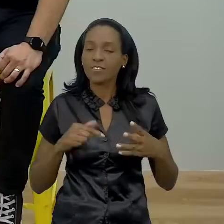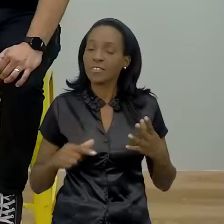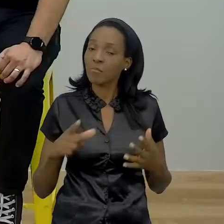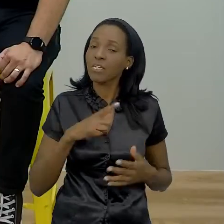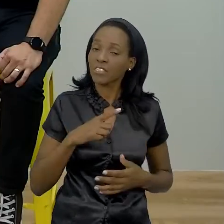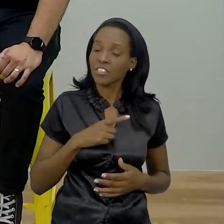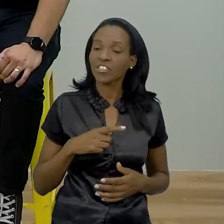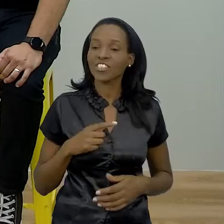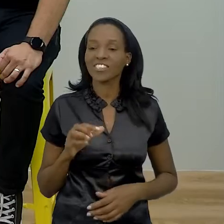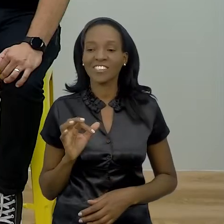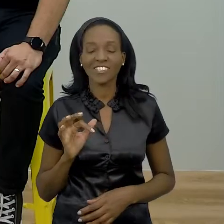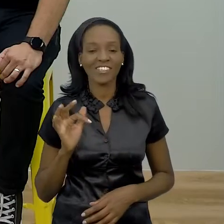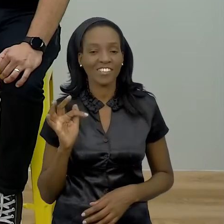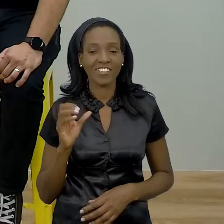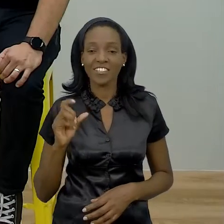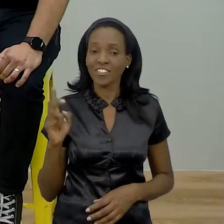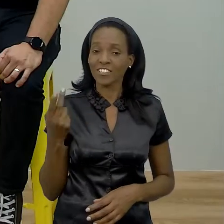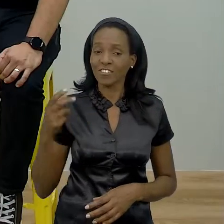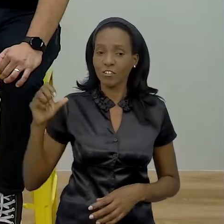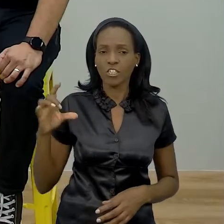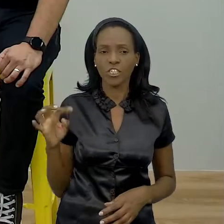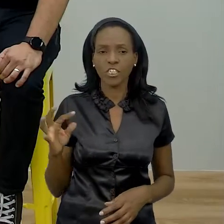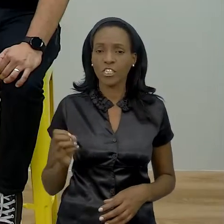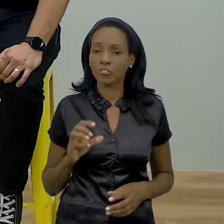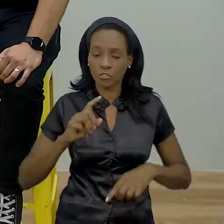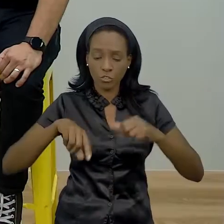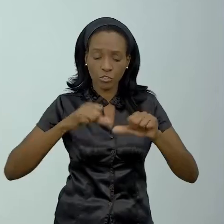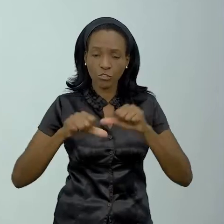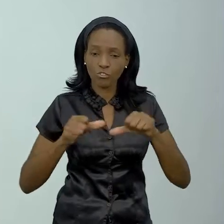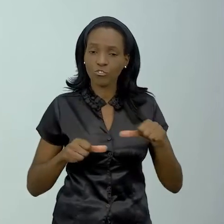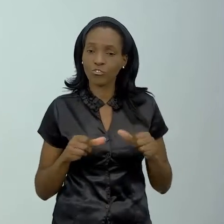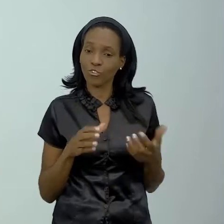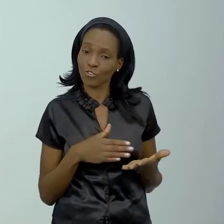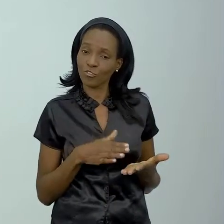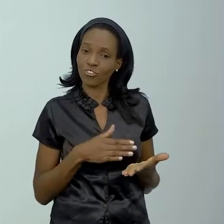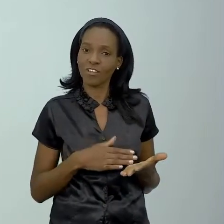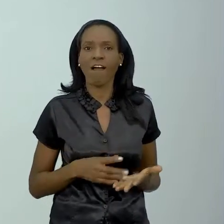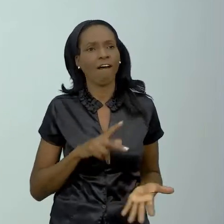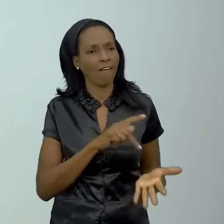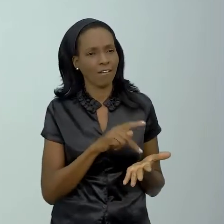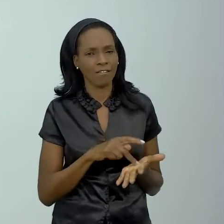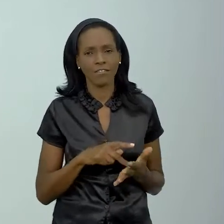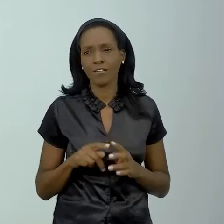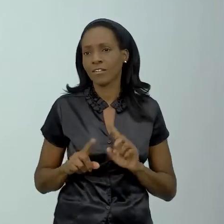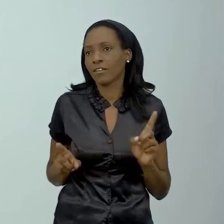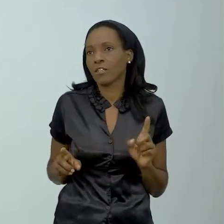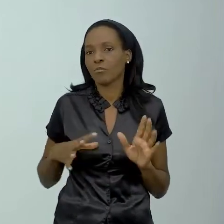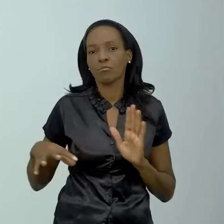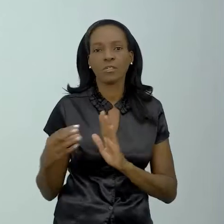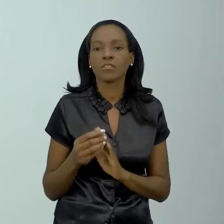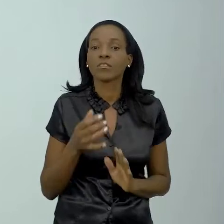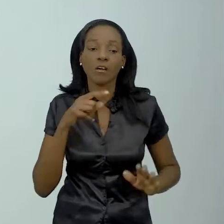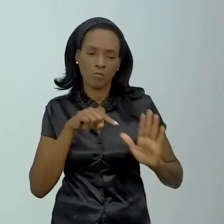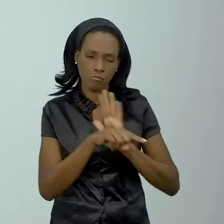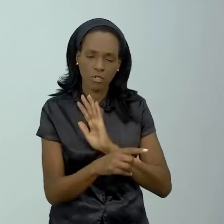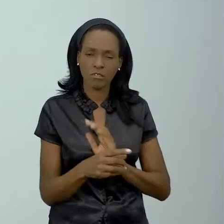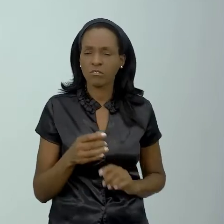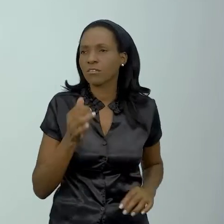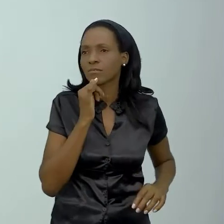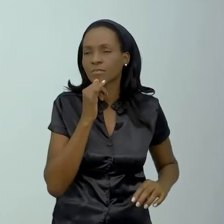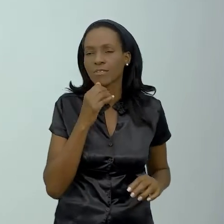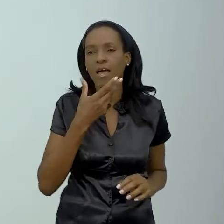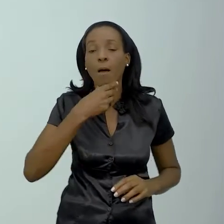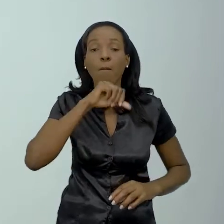folhetim. E que só agora se torna um livro. É verdade. Então, mas aí é pra tudo. Pergunta, por exemplo, para os seus pais,